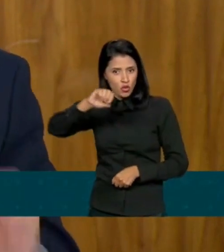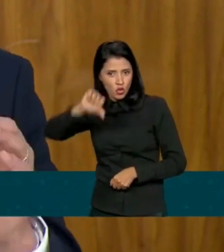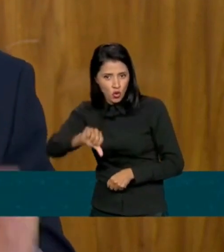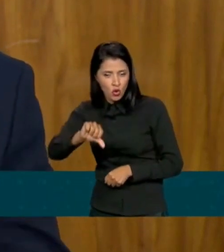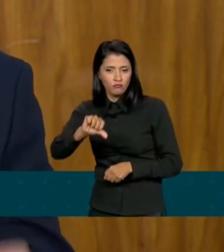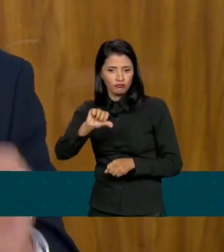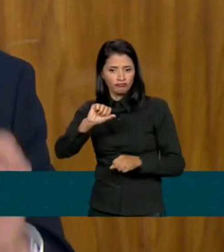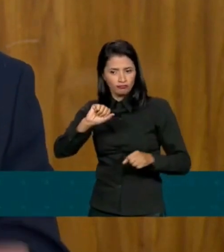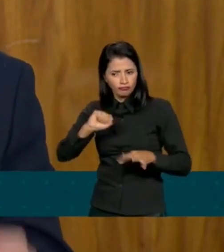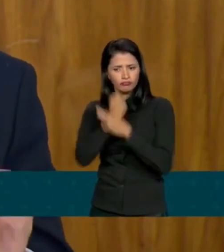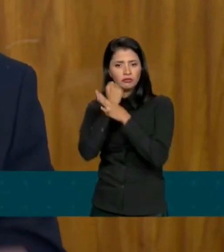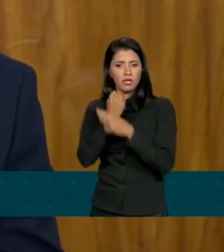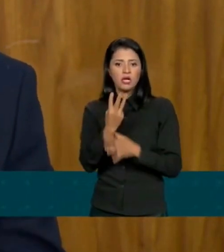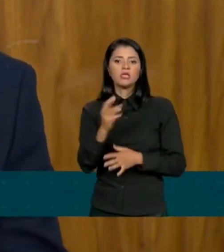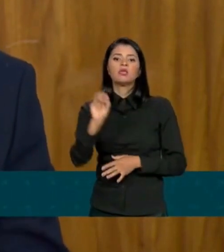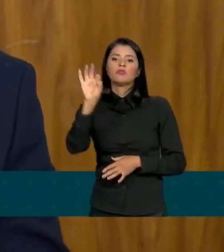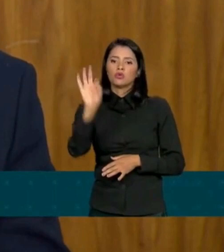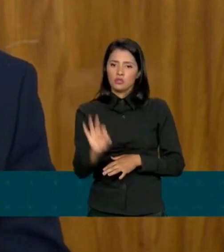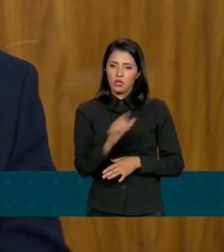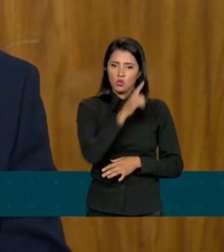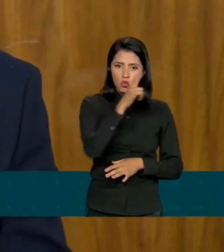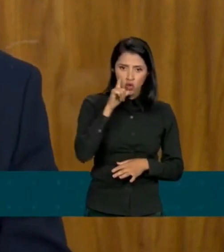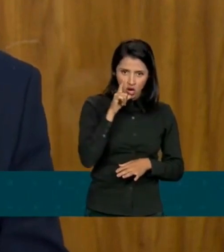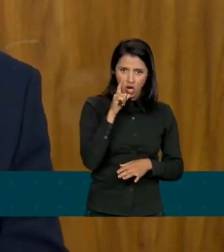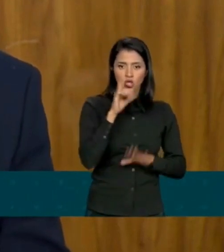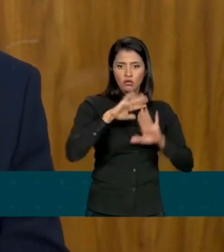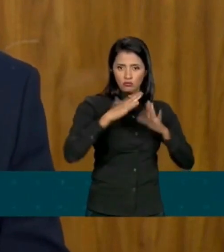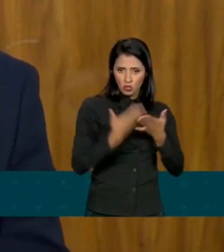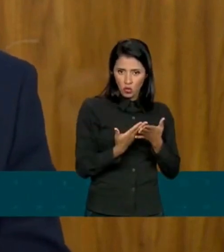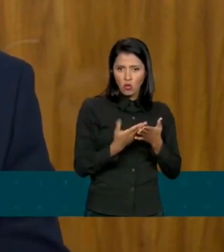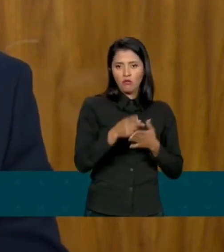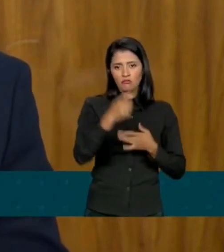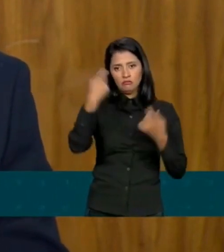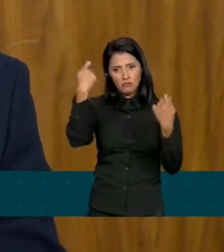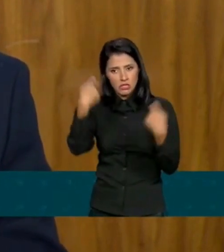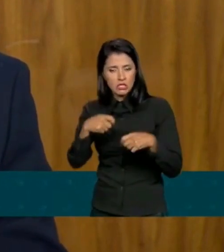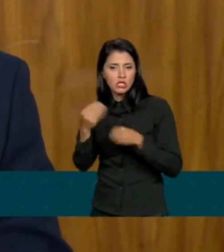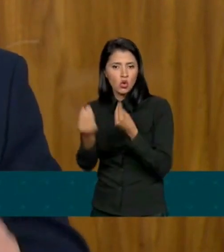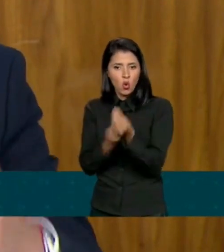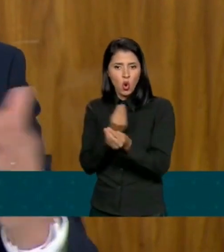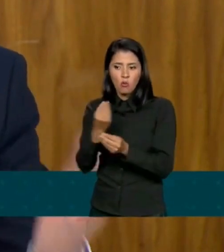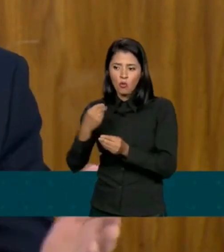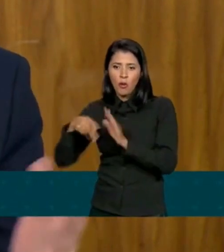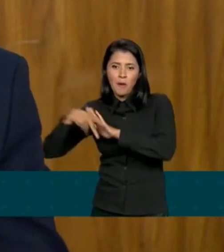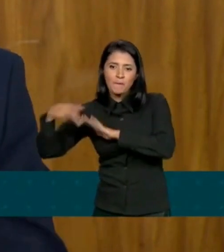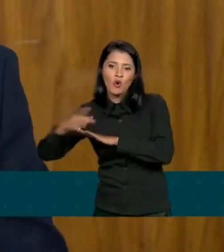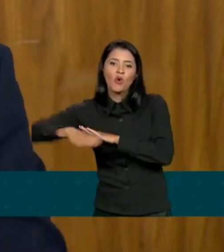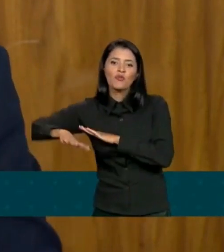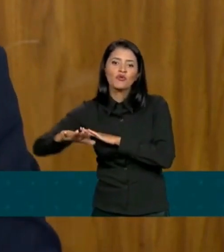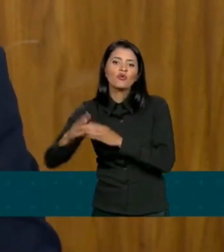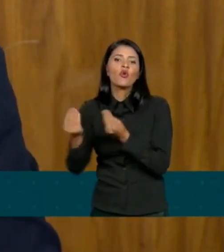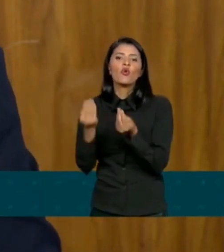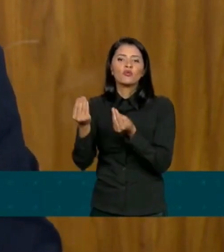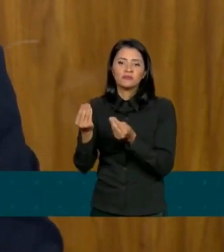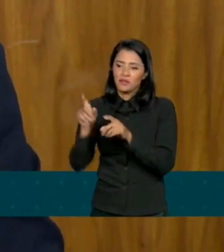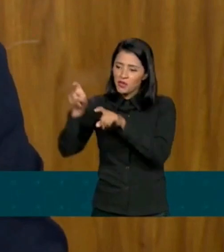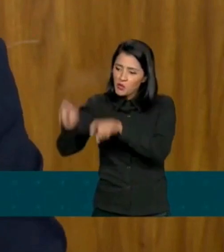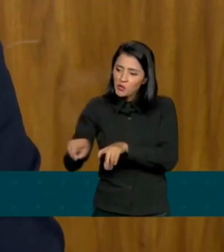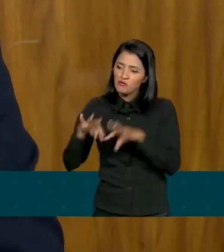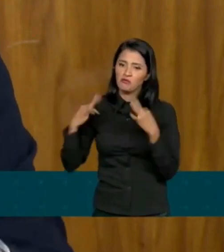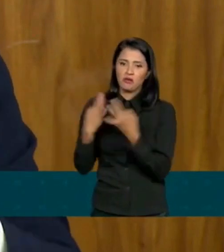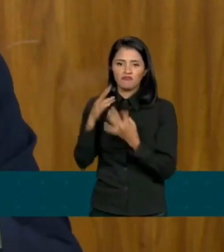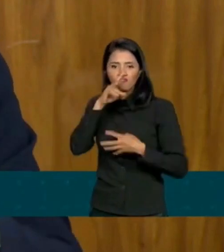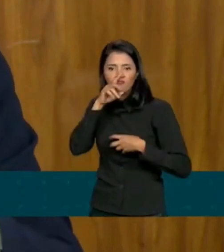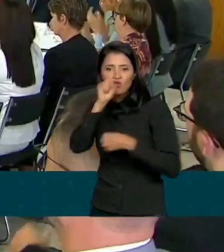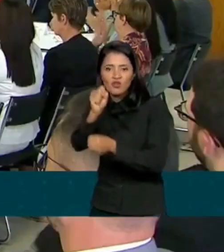que 30% da merenda escolar tem que ser adquirida da agricultura familiar para fortalecer esse mercado